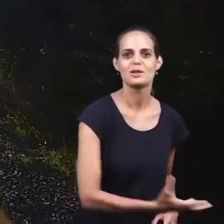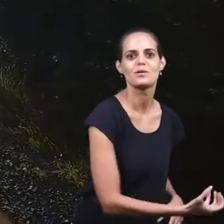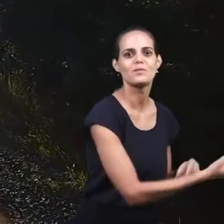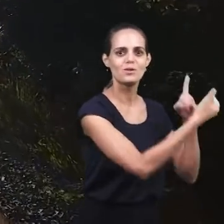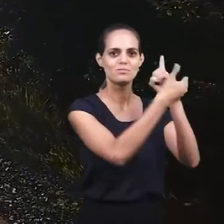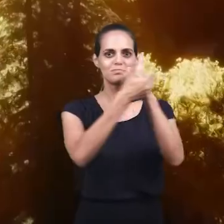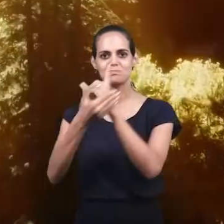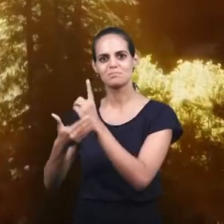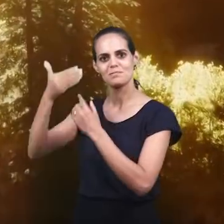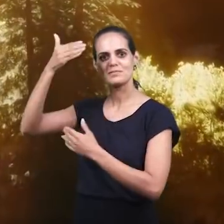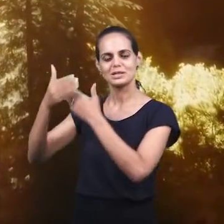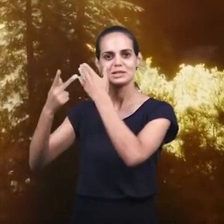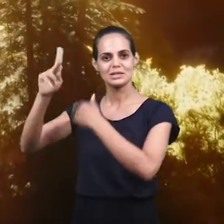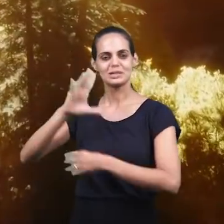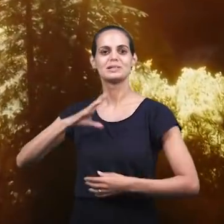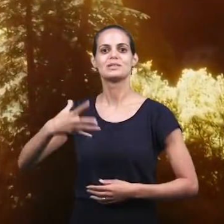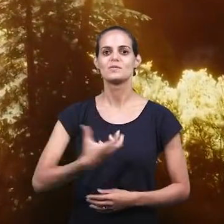eterna salvação.